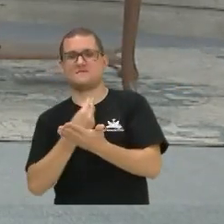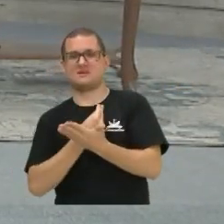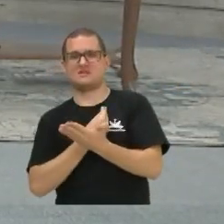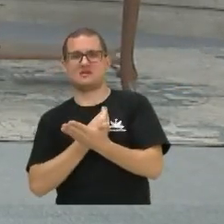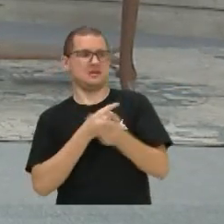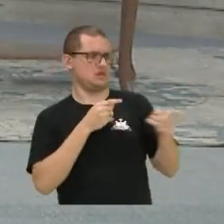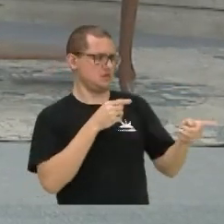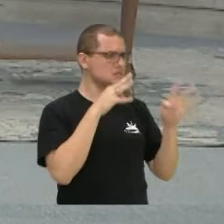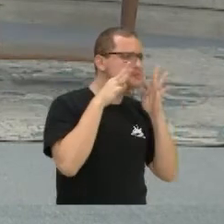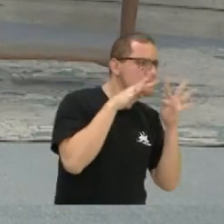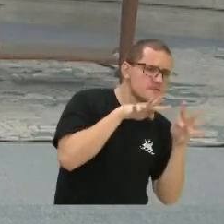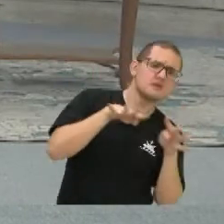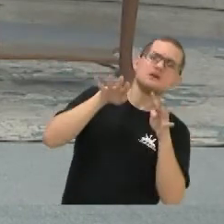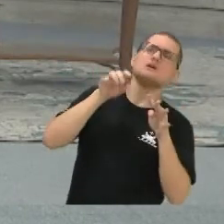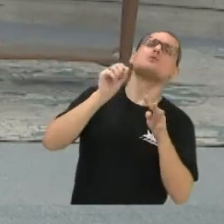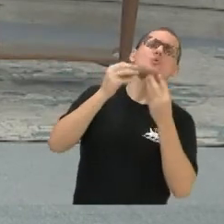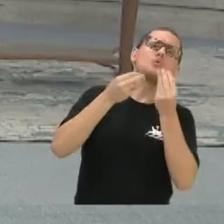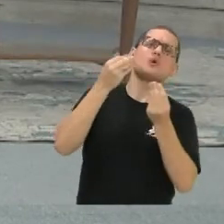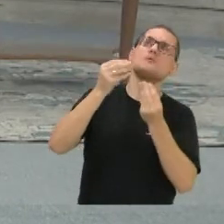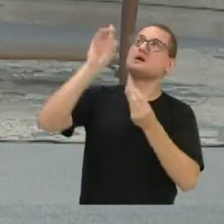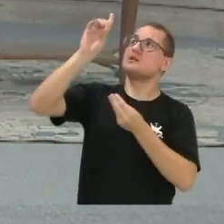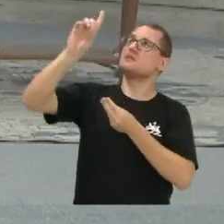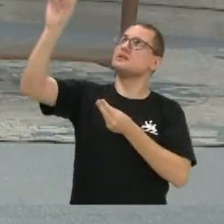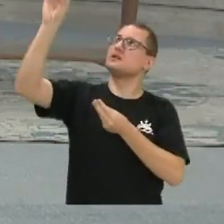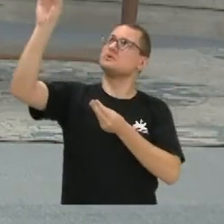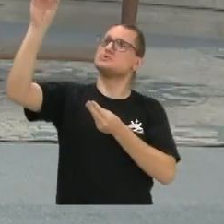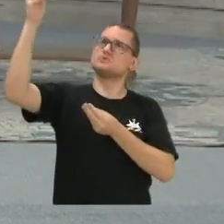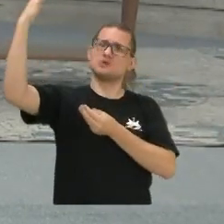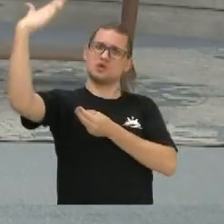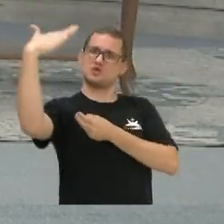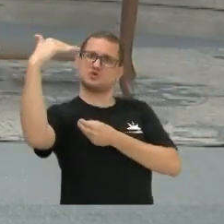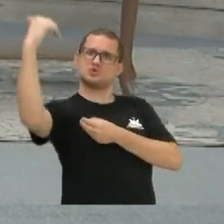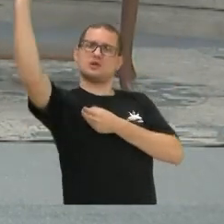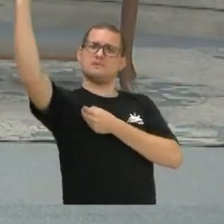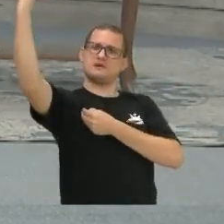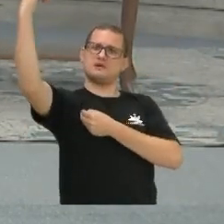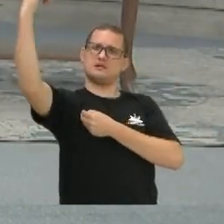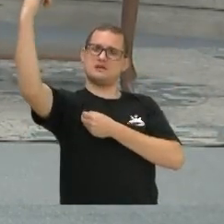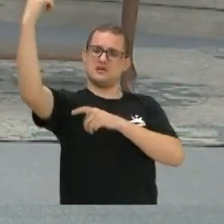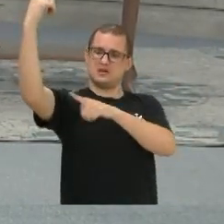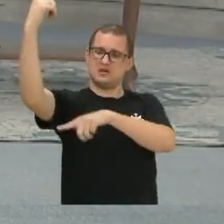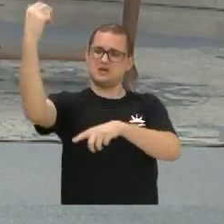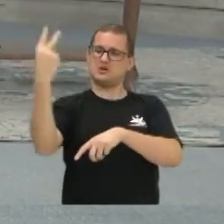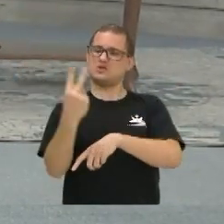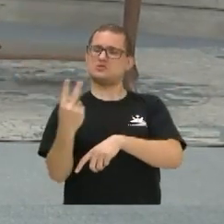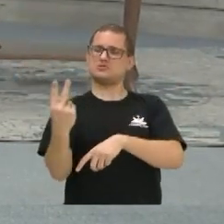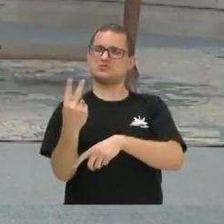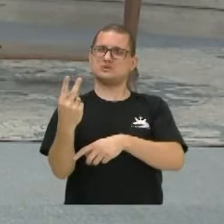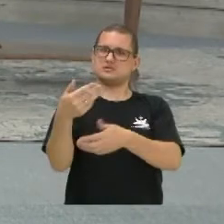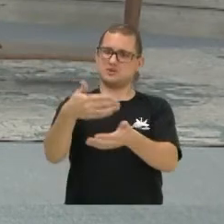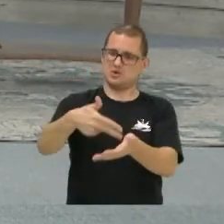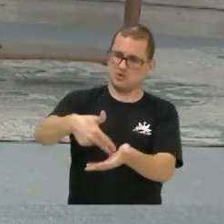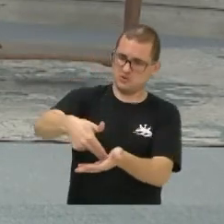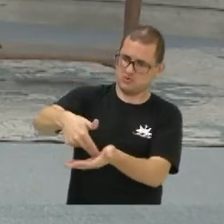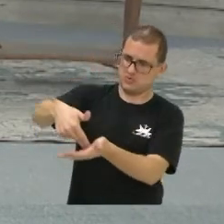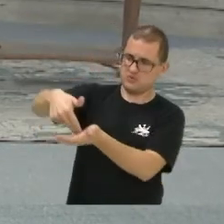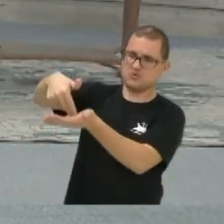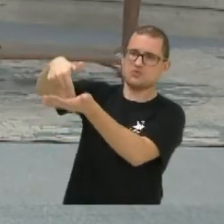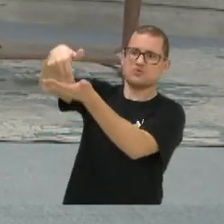a região o lugar de deus eu ouvi uma voz e para exatamente para que o leitor compreenda